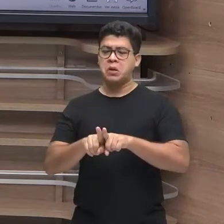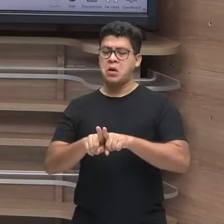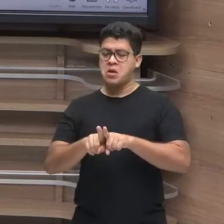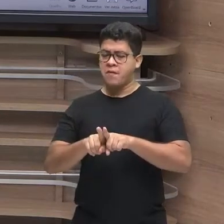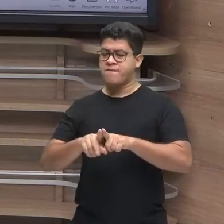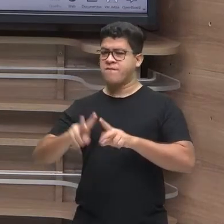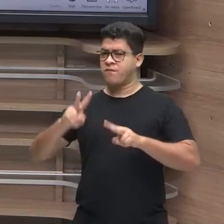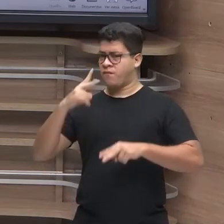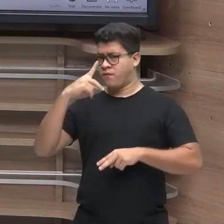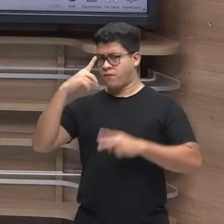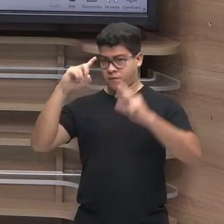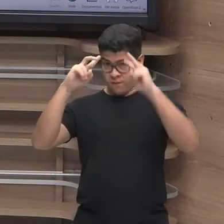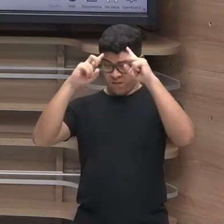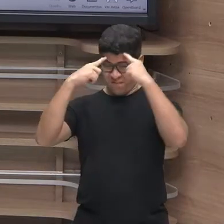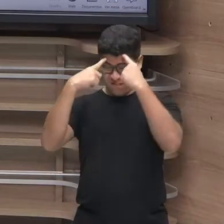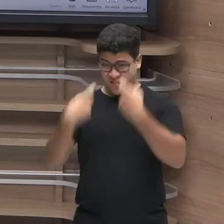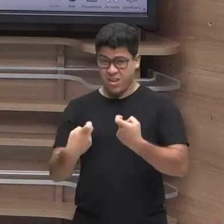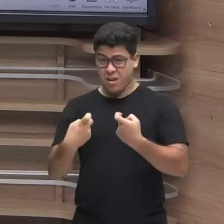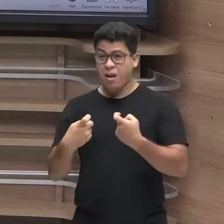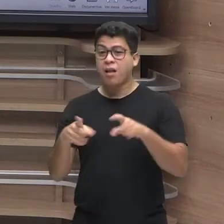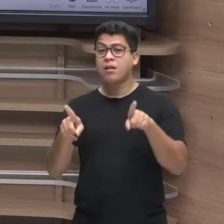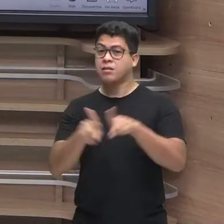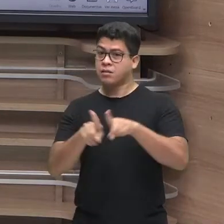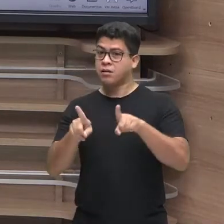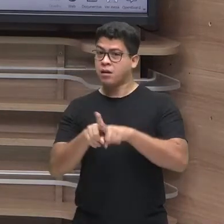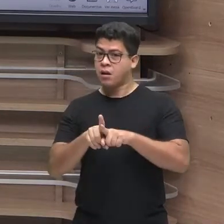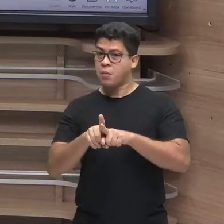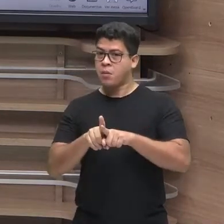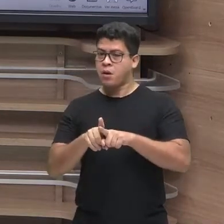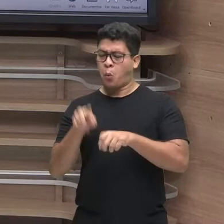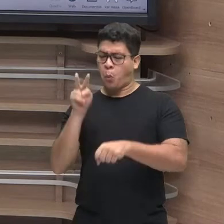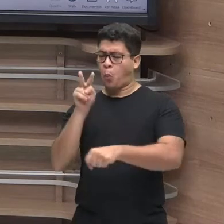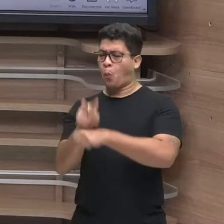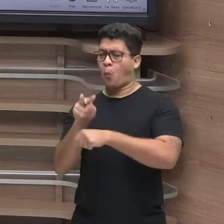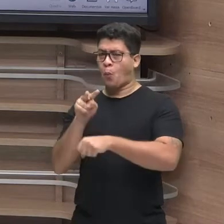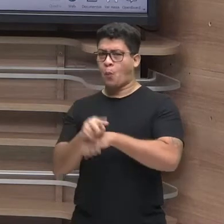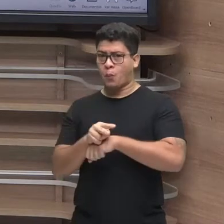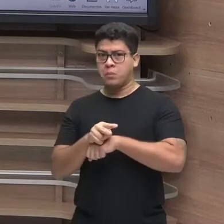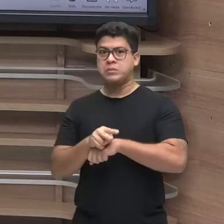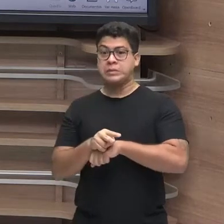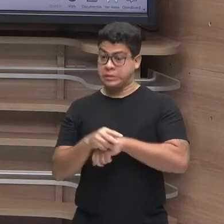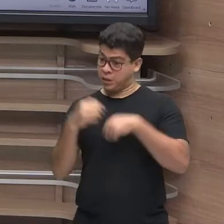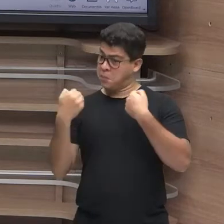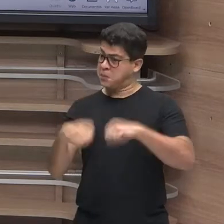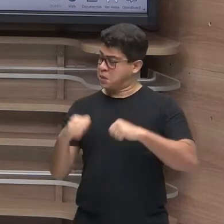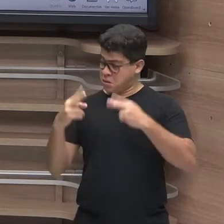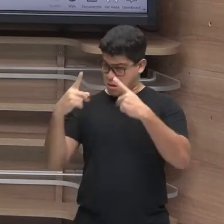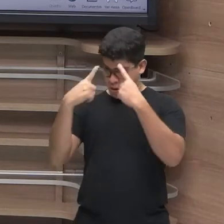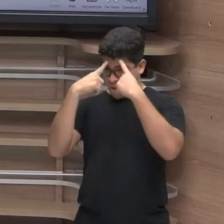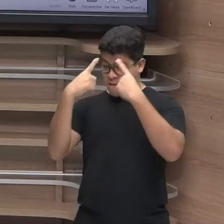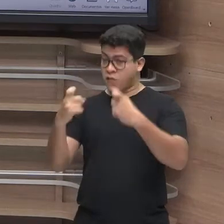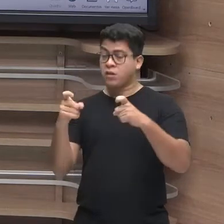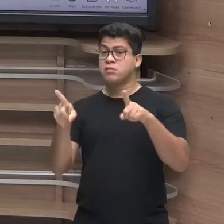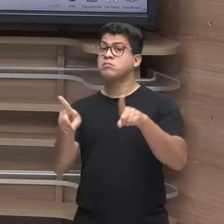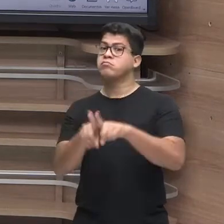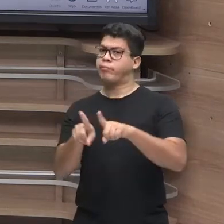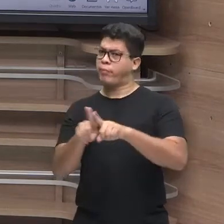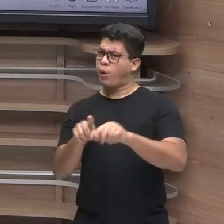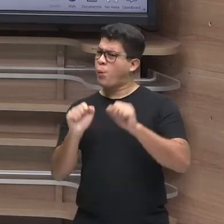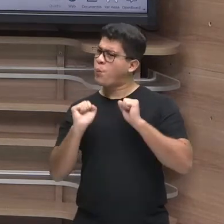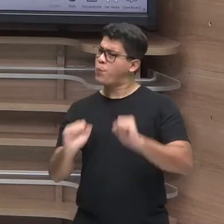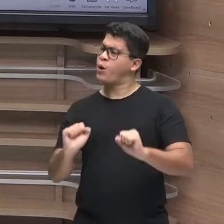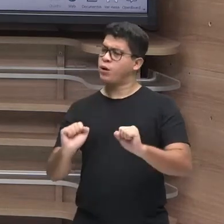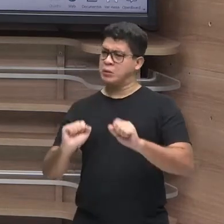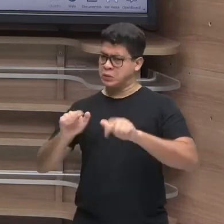governante, que inclusive poderia ser utilizado até de forma violenta, não é certo? Então essa fala aí,